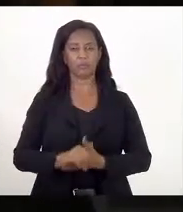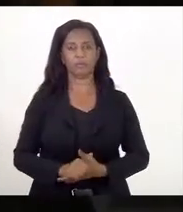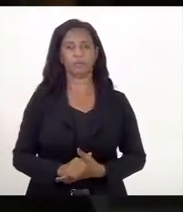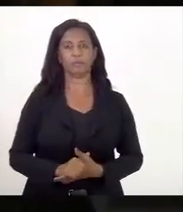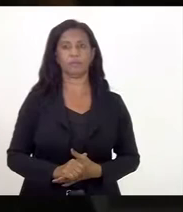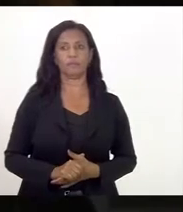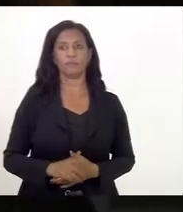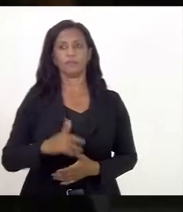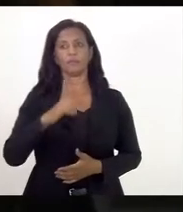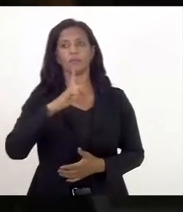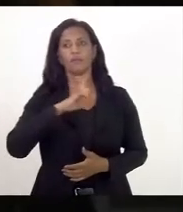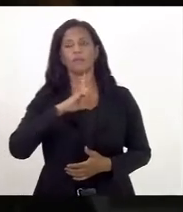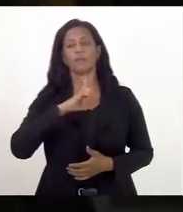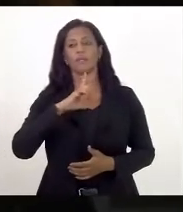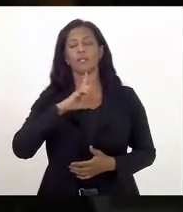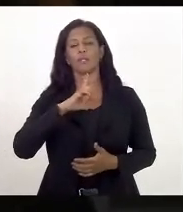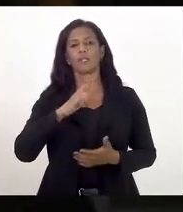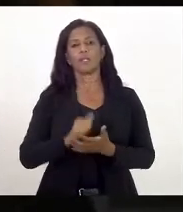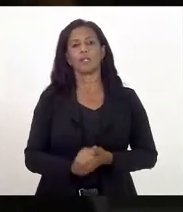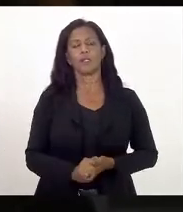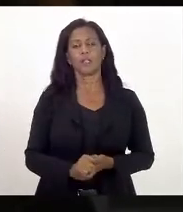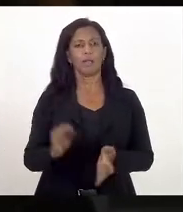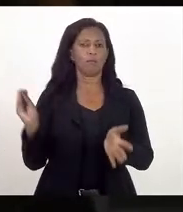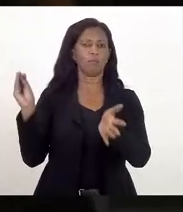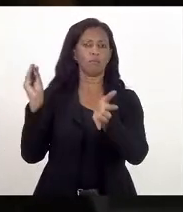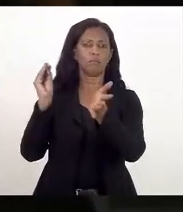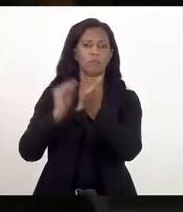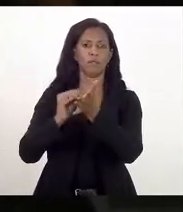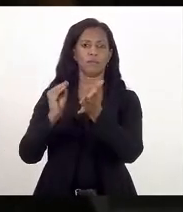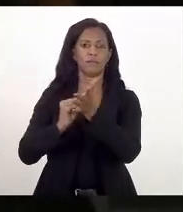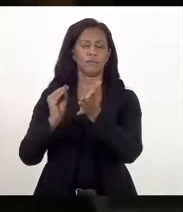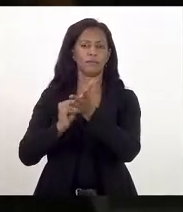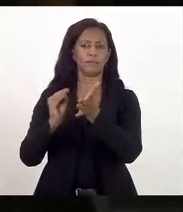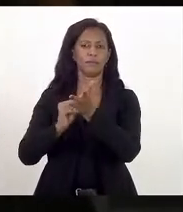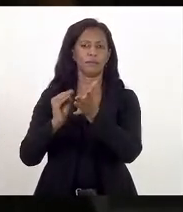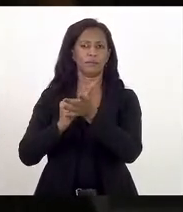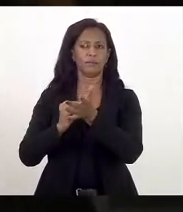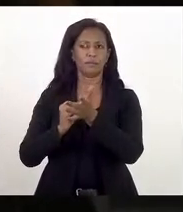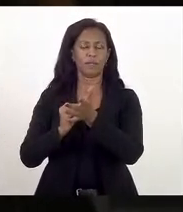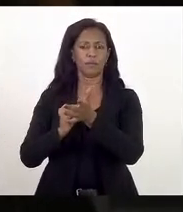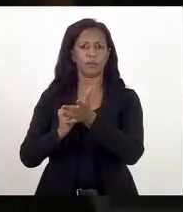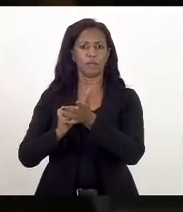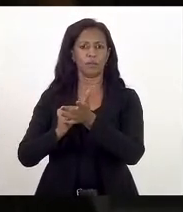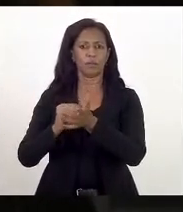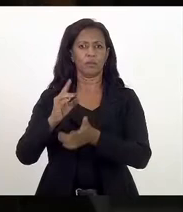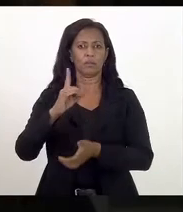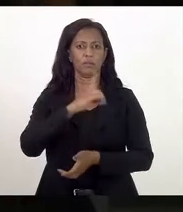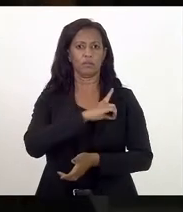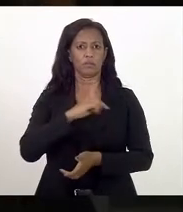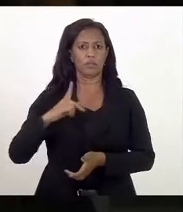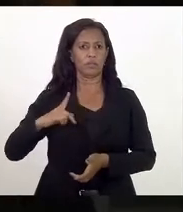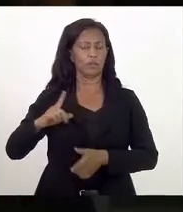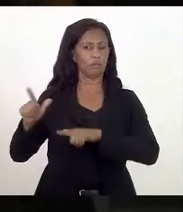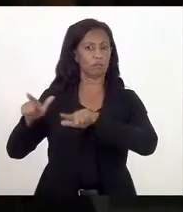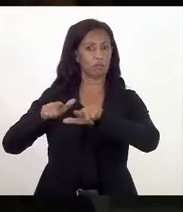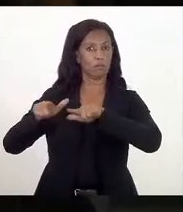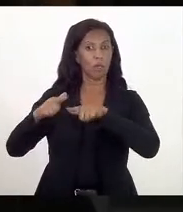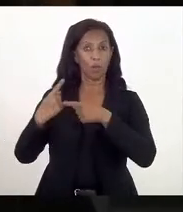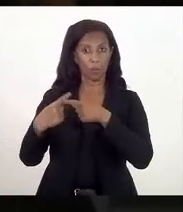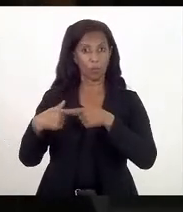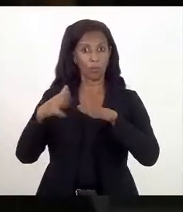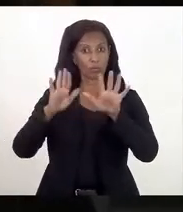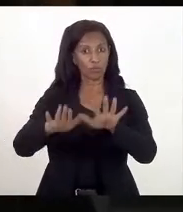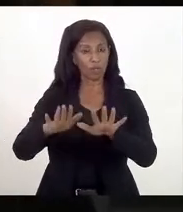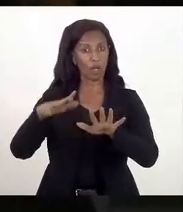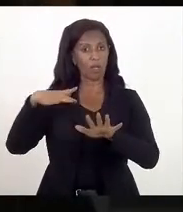que existe uma dispensabilidade do serviço da Defensoria. Sabe por quê? Porque eu fui advogado